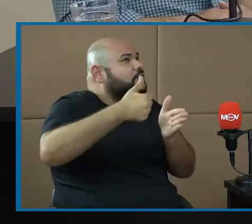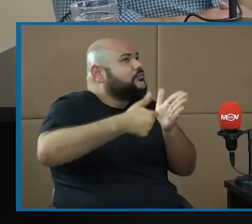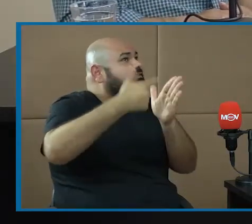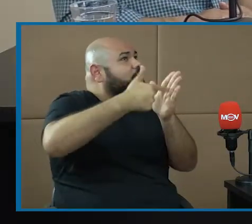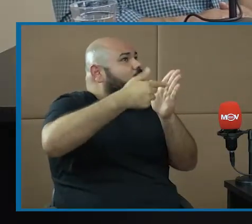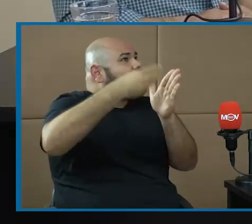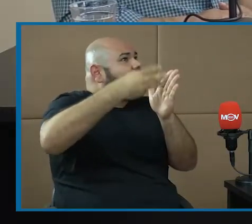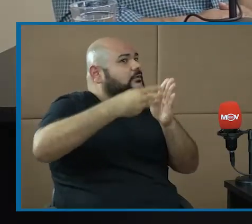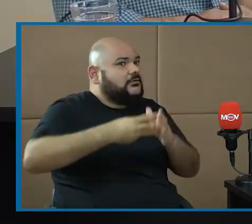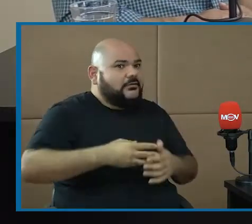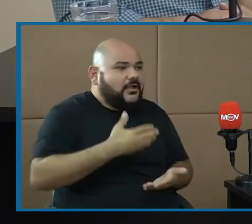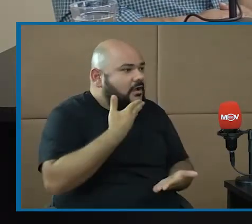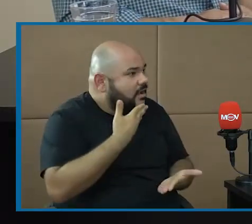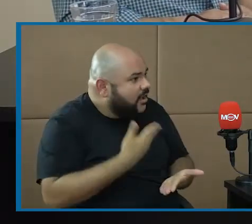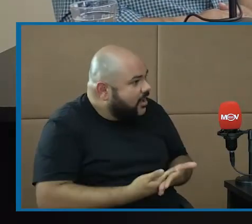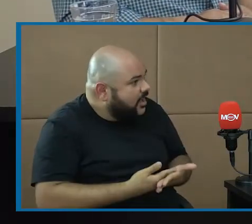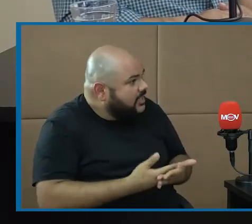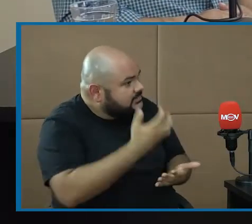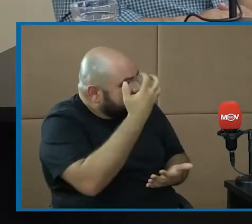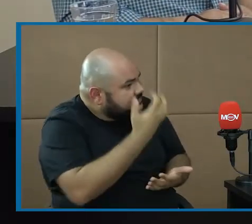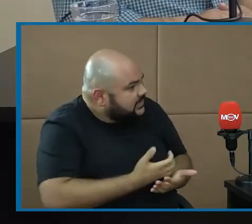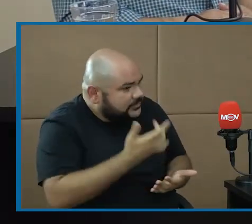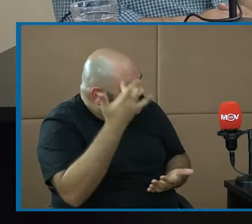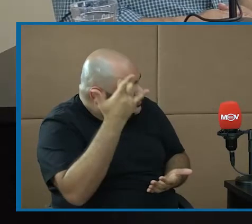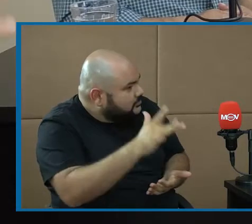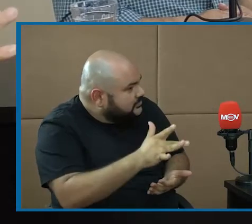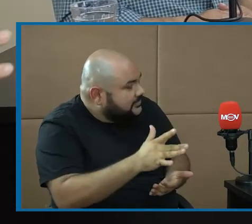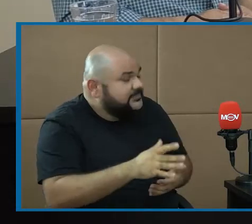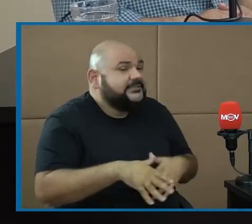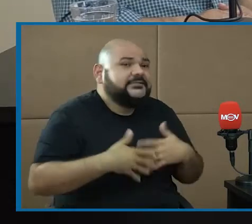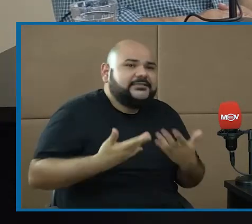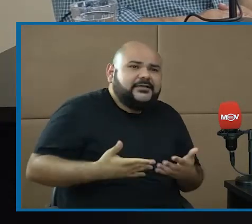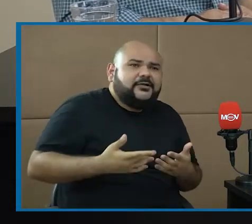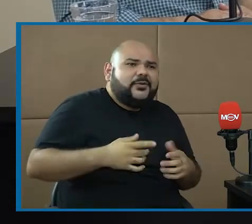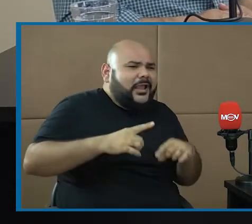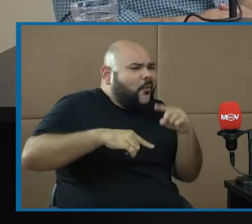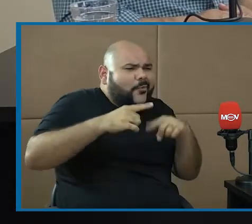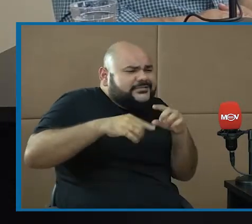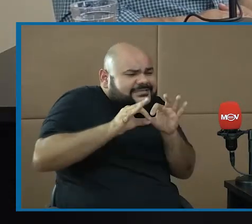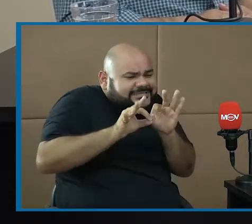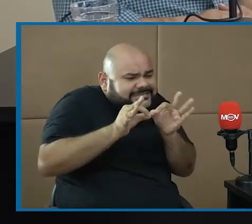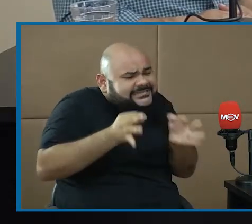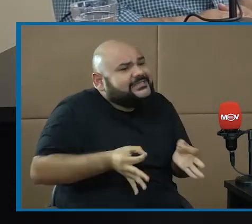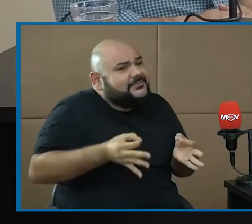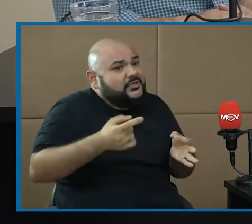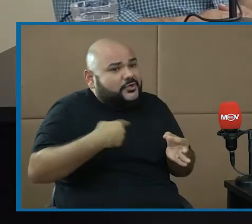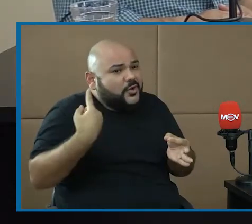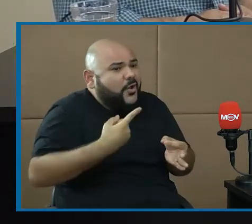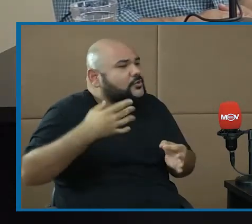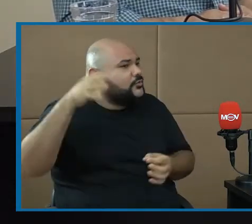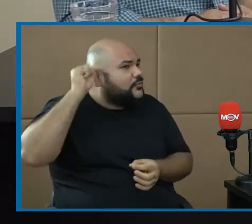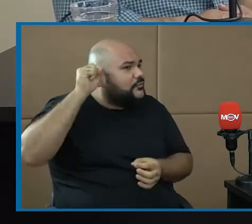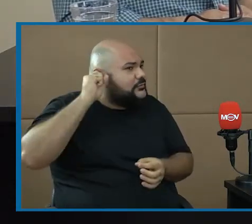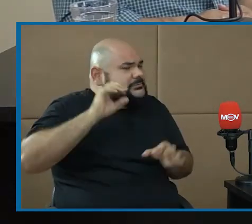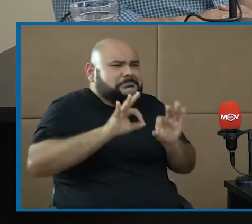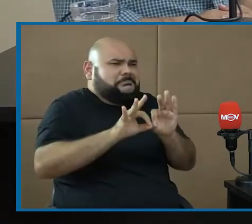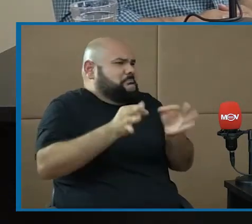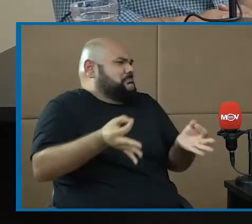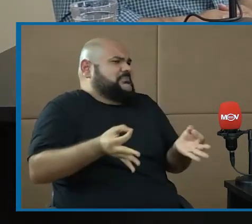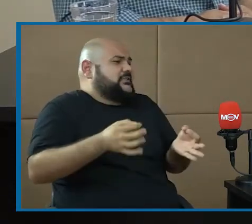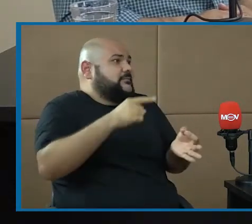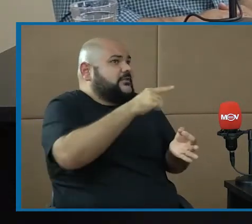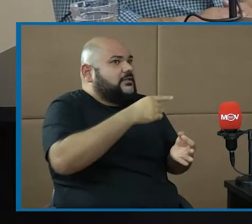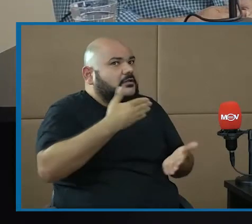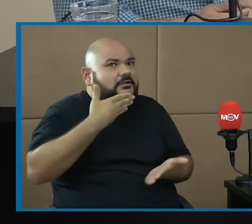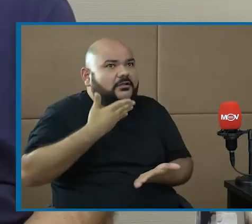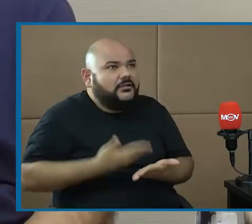mesmo? Aí eu não sabia. Aí eu falei assim, ou seja, coisas do cotidiano que para nós ouvintes é banal, mas para ele era uma grande, né? E quando a gente